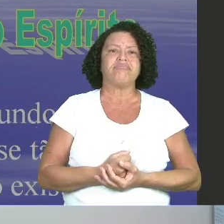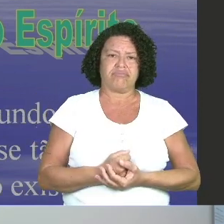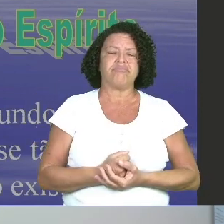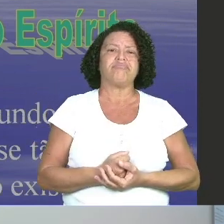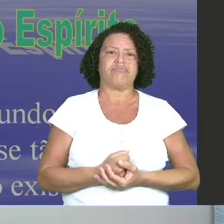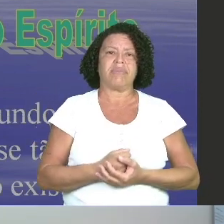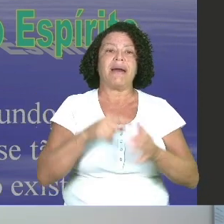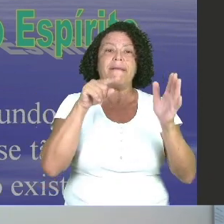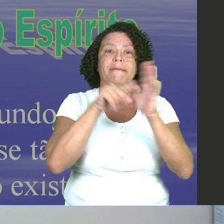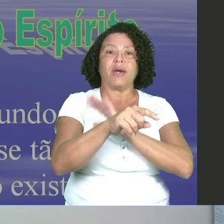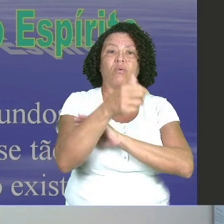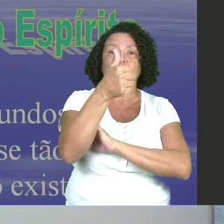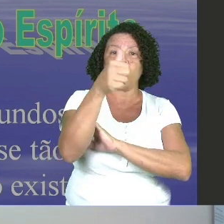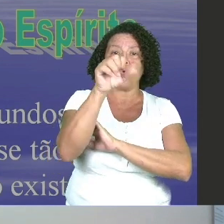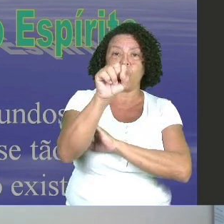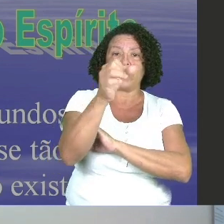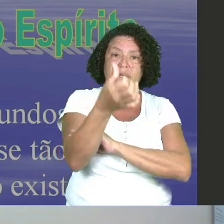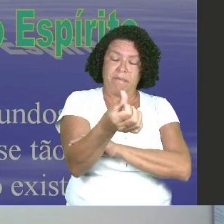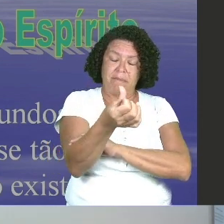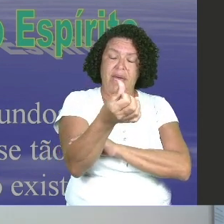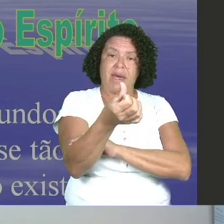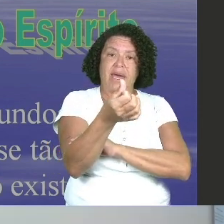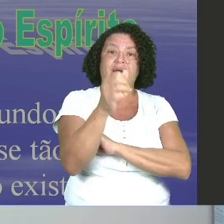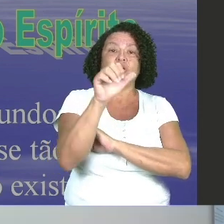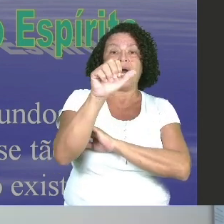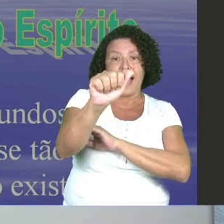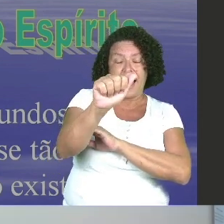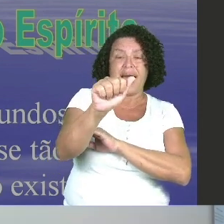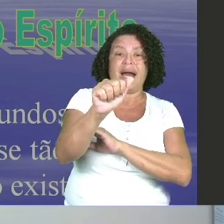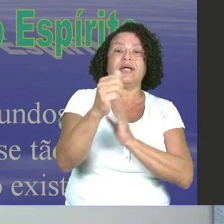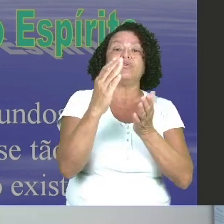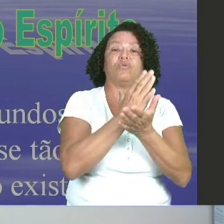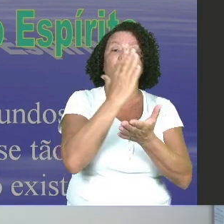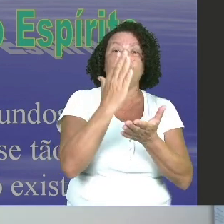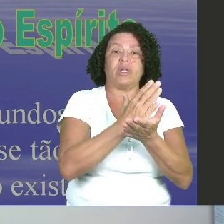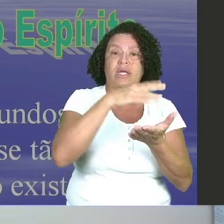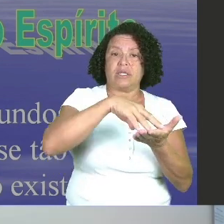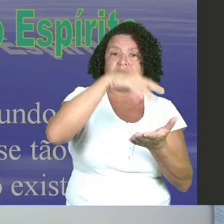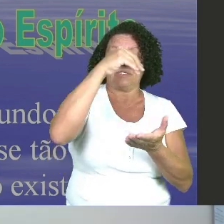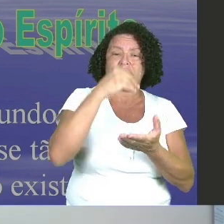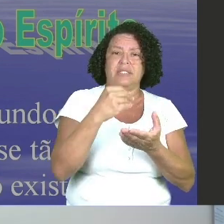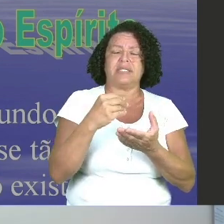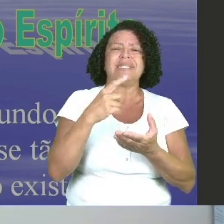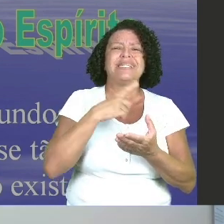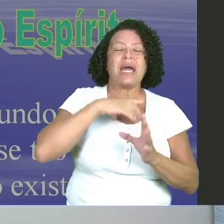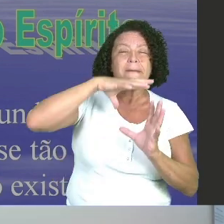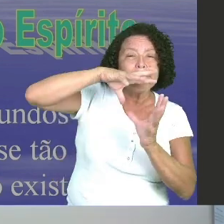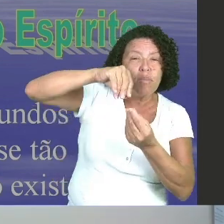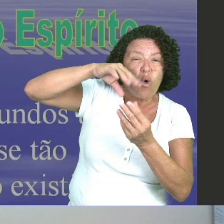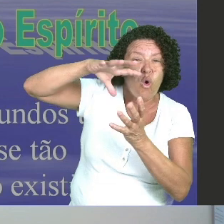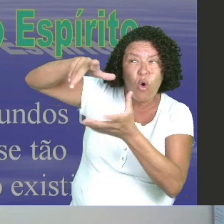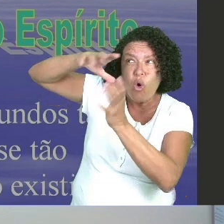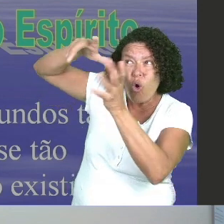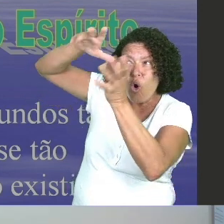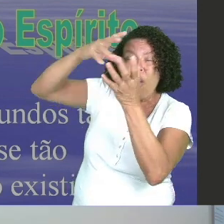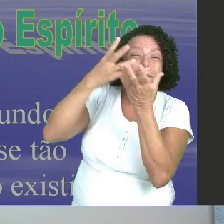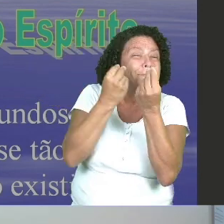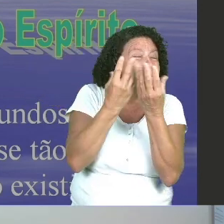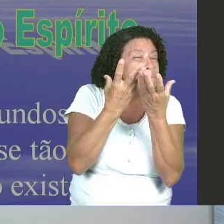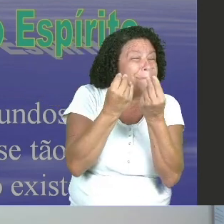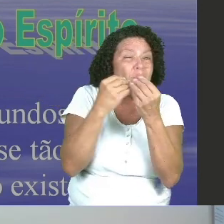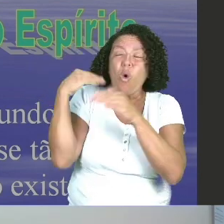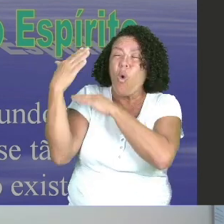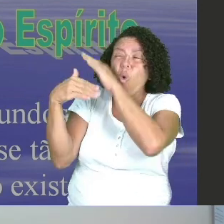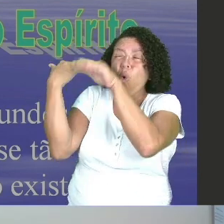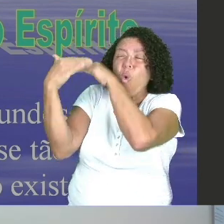pergunta 186 em 86A do Livro dos Espíritos. Há mundos tão evoluídos que o perispírito torna-se